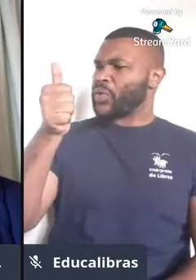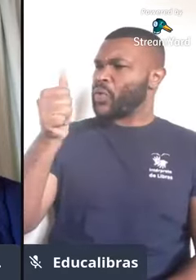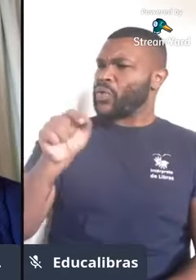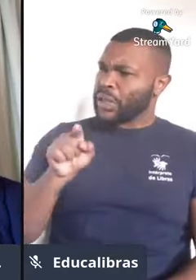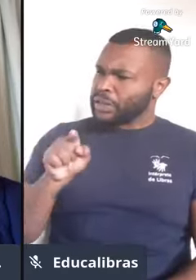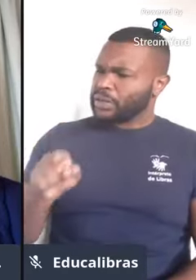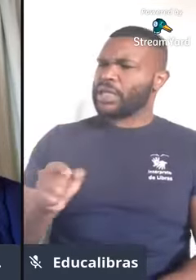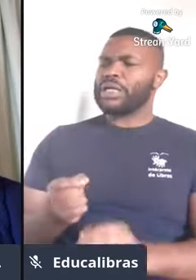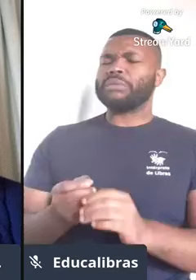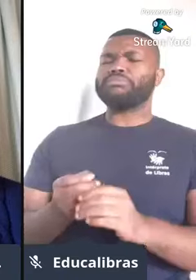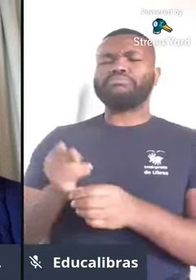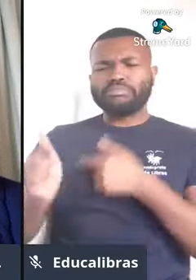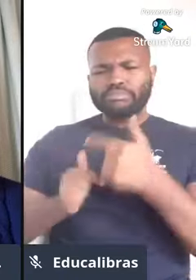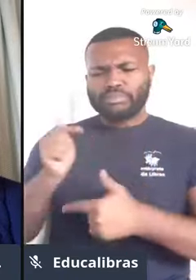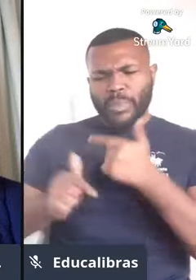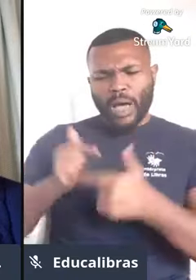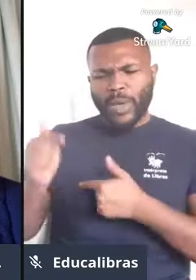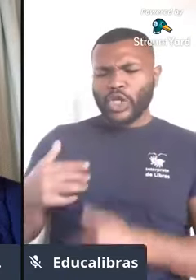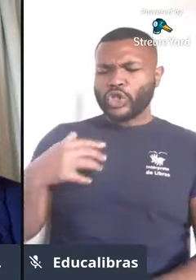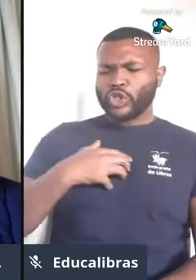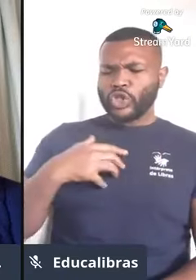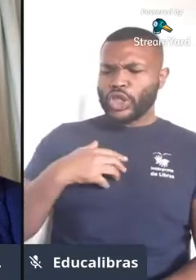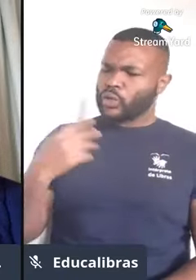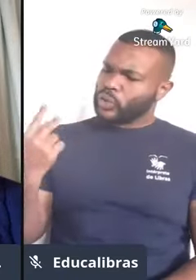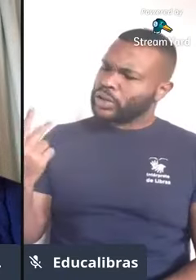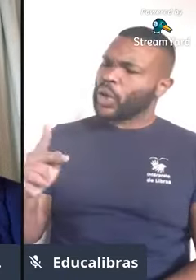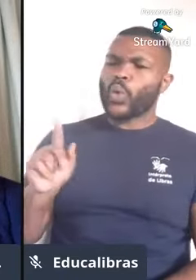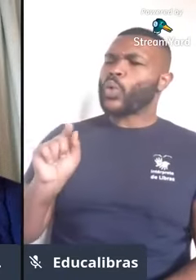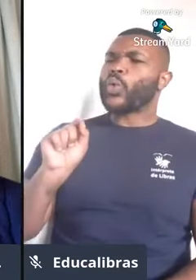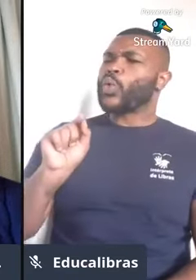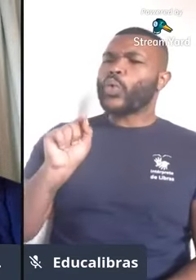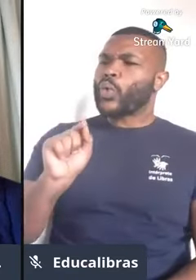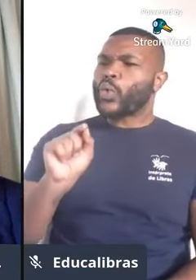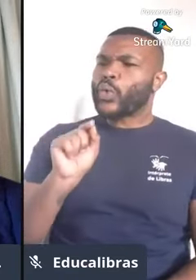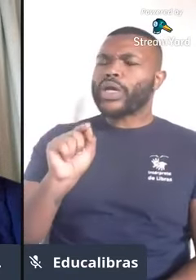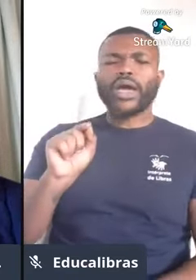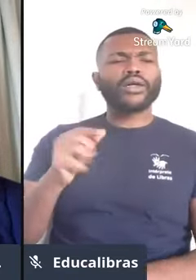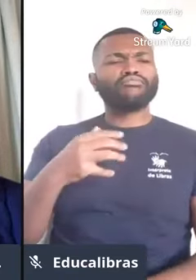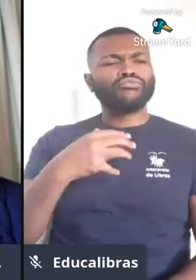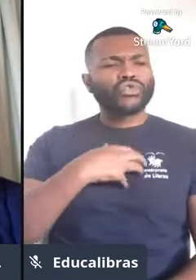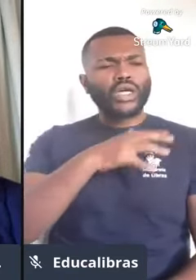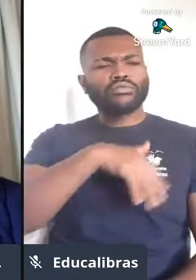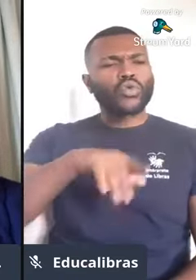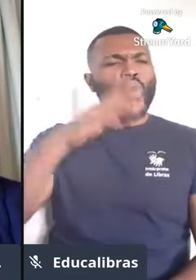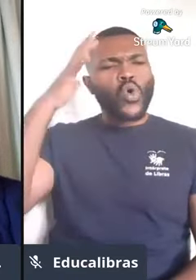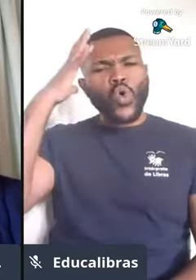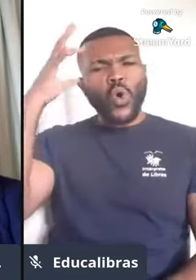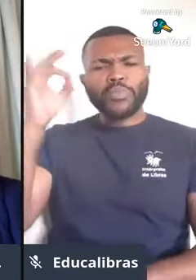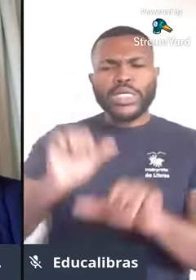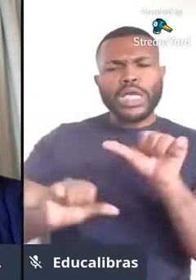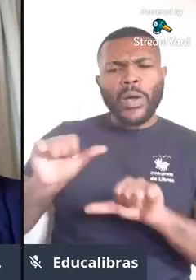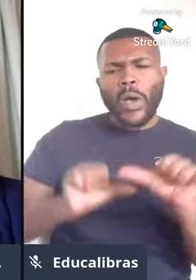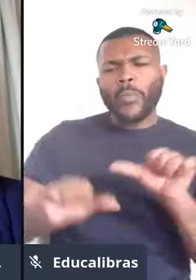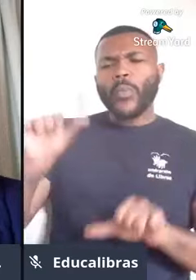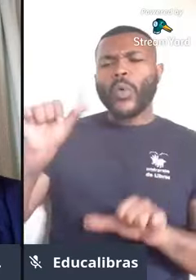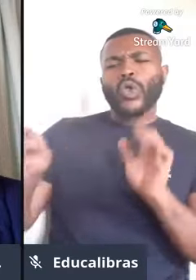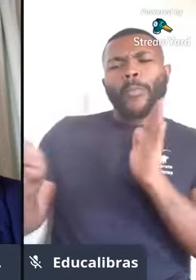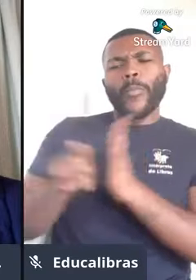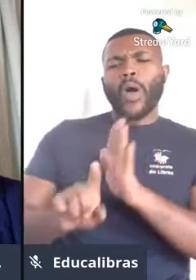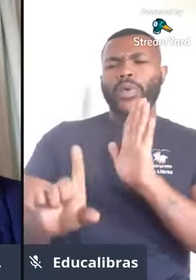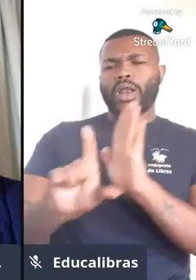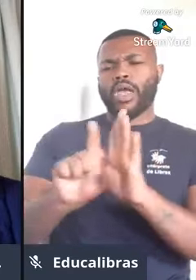que mudaram um pouco a forma de compreender e executar a lei de cotas. Eu queria